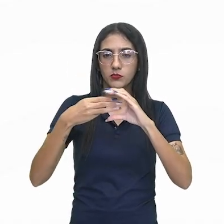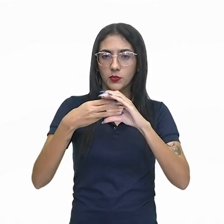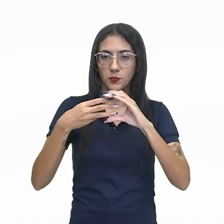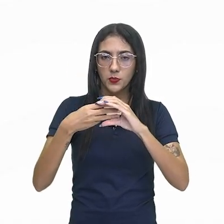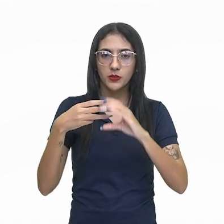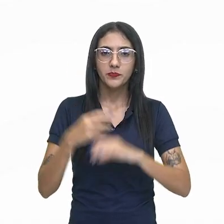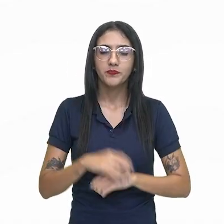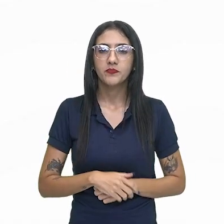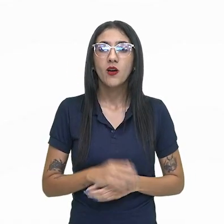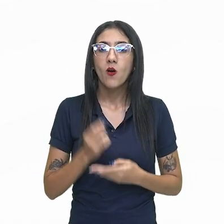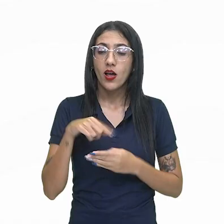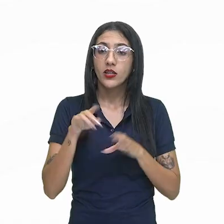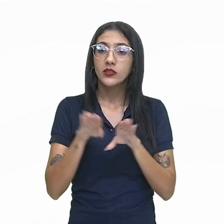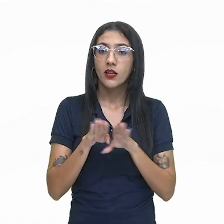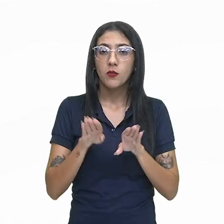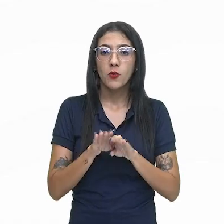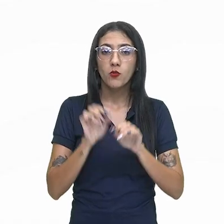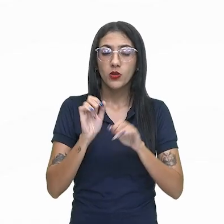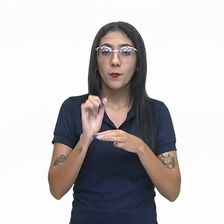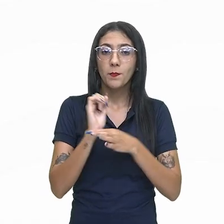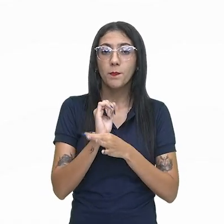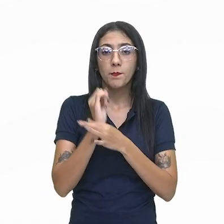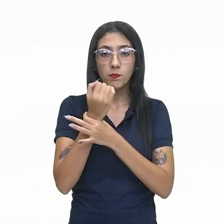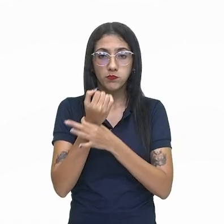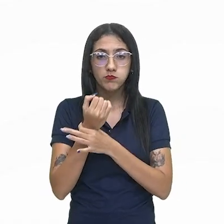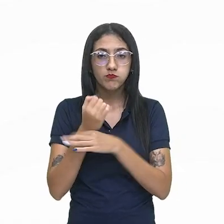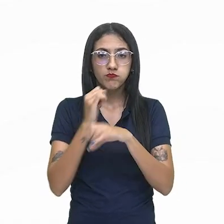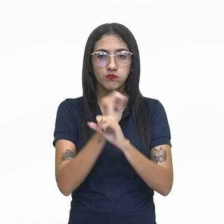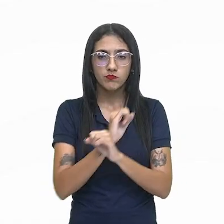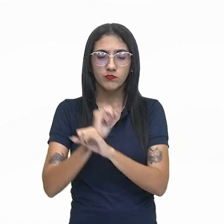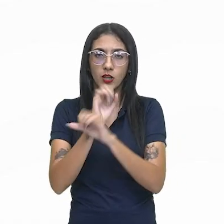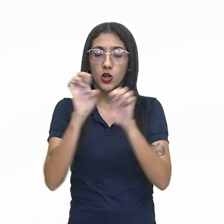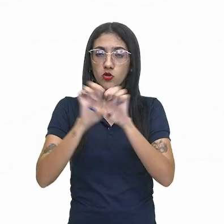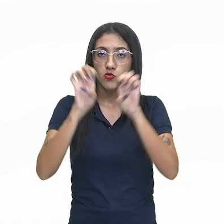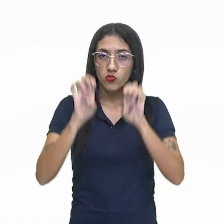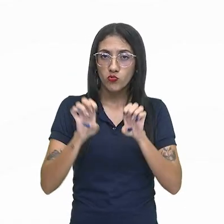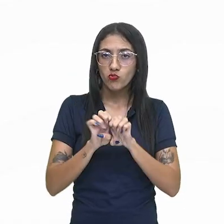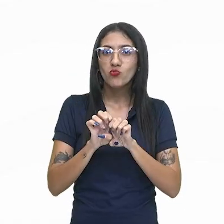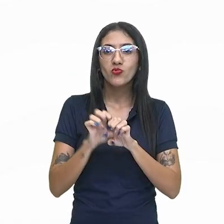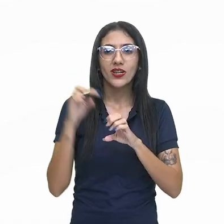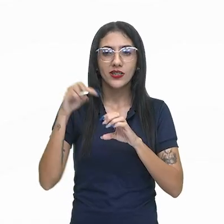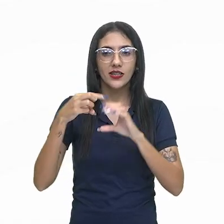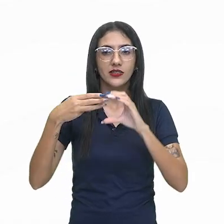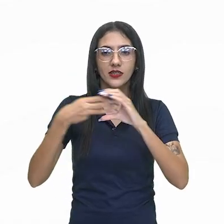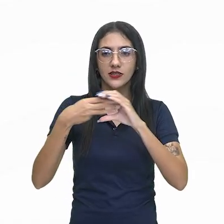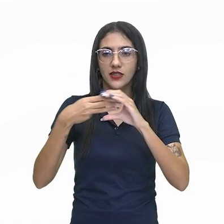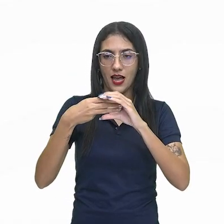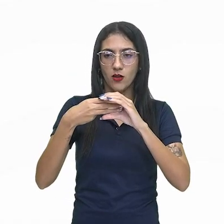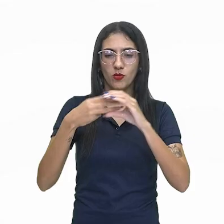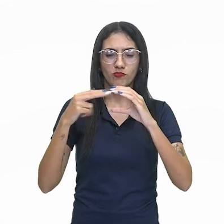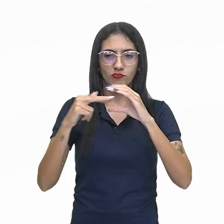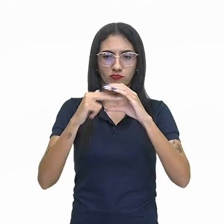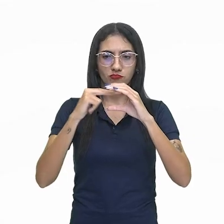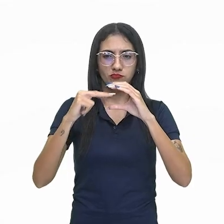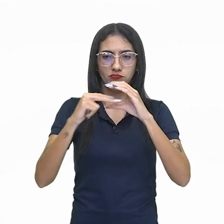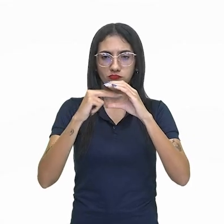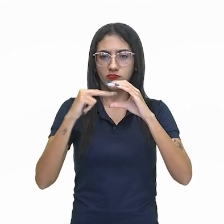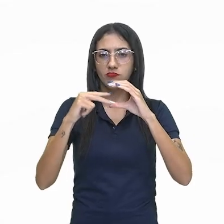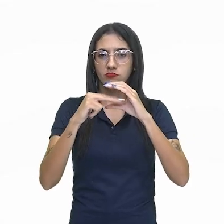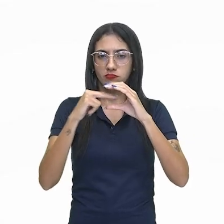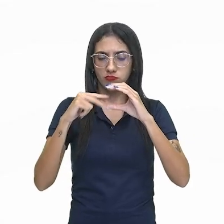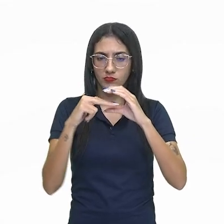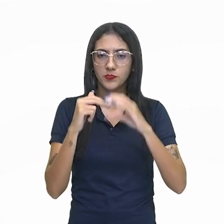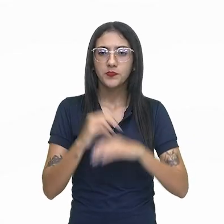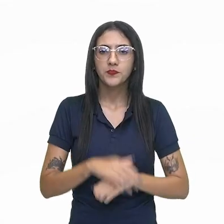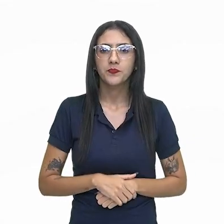tem a função de garantir a proteção das estruturas da célula, do que está contido nela, permitir que